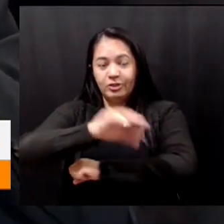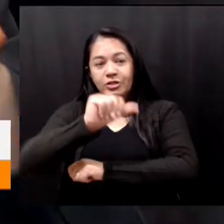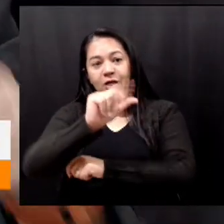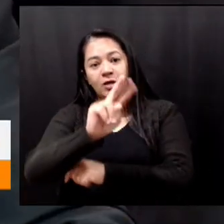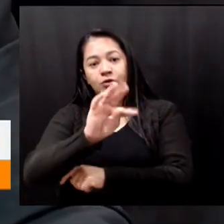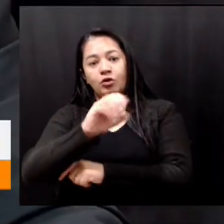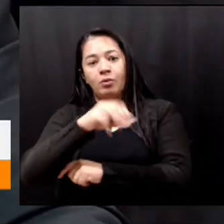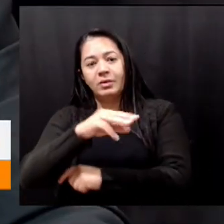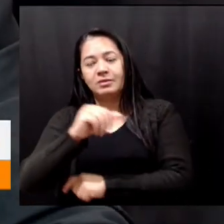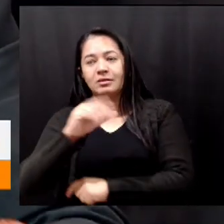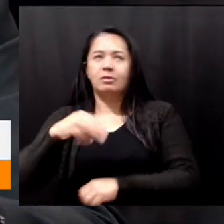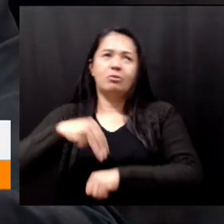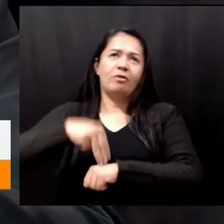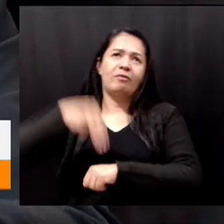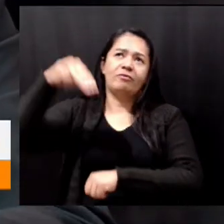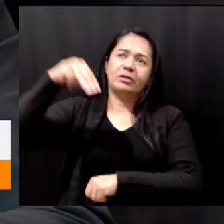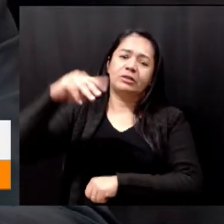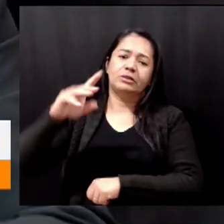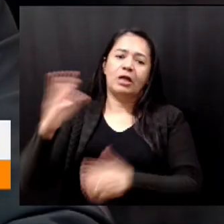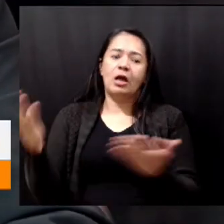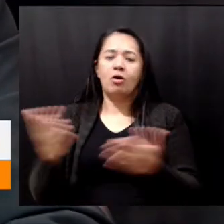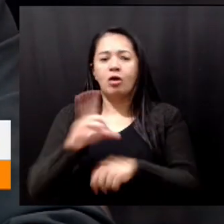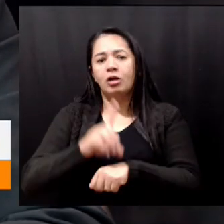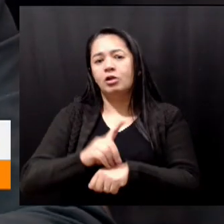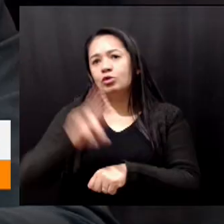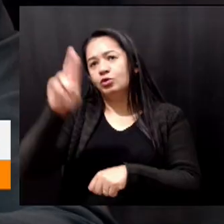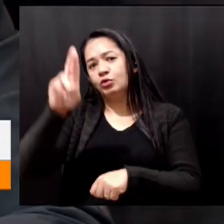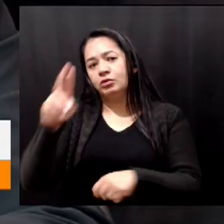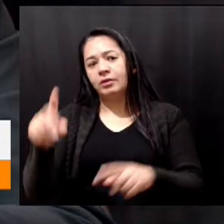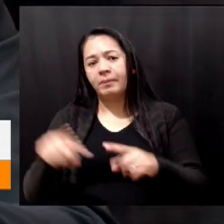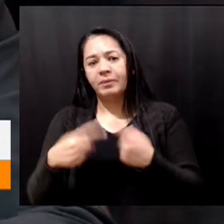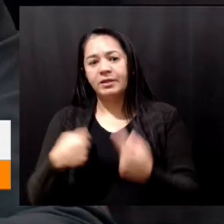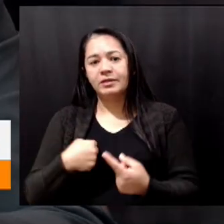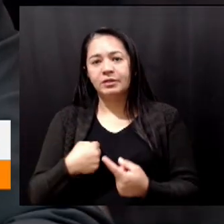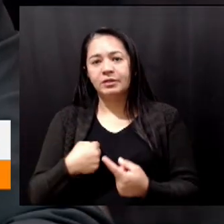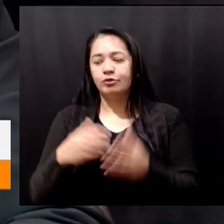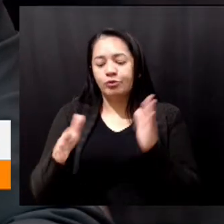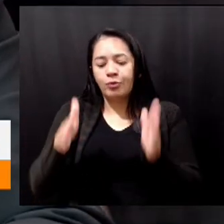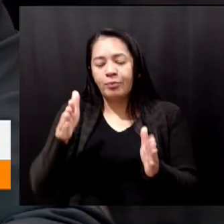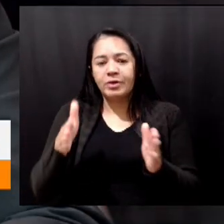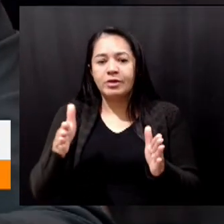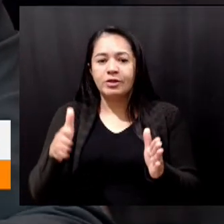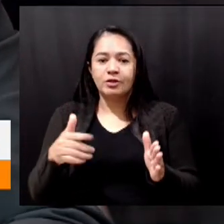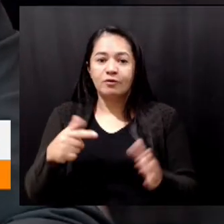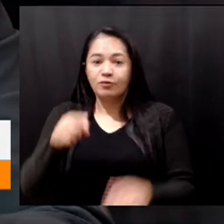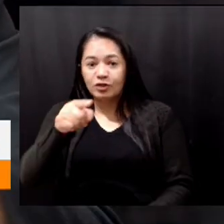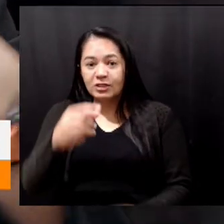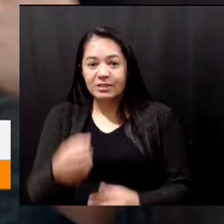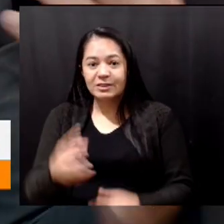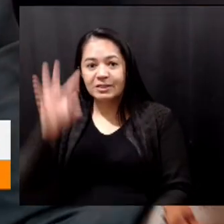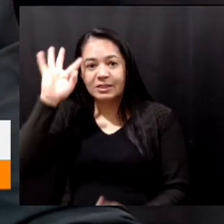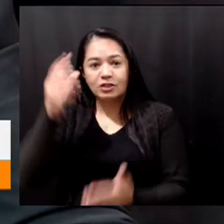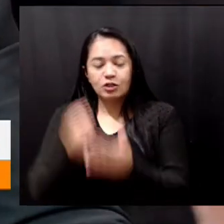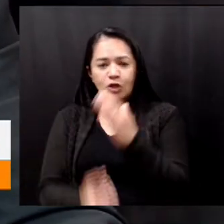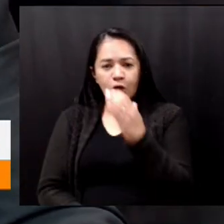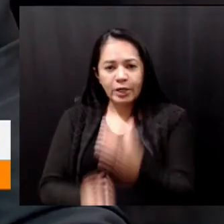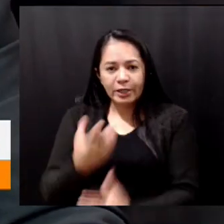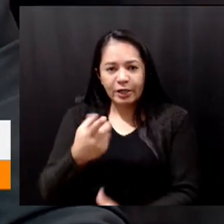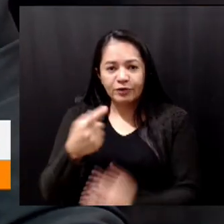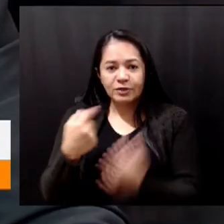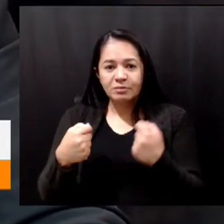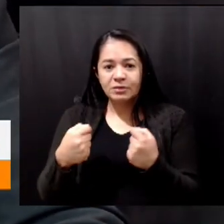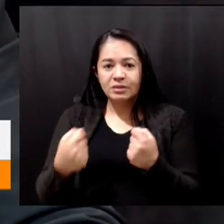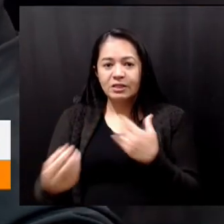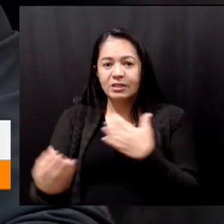meio do doutorado, mas enfim, eu sou de uma época que para você criar soluções incríveis, você tinha que estar dentro de uma GE, de